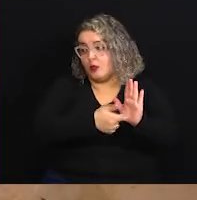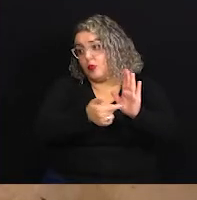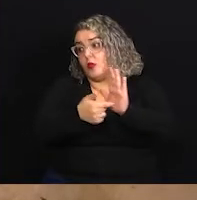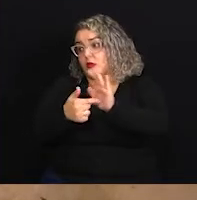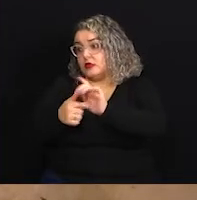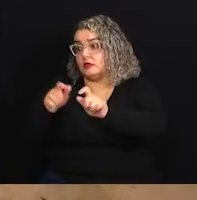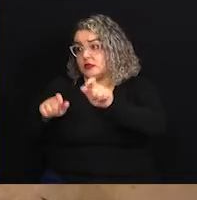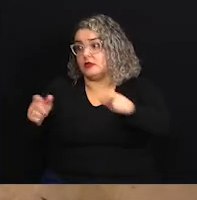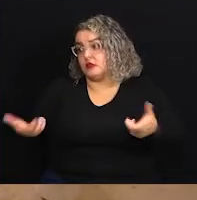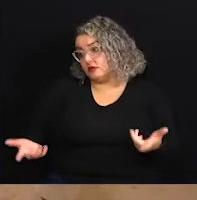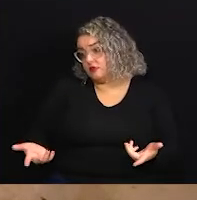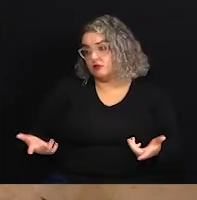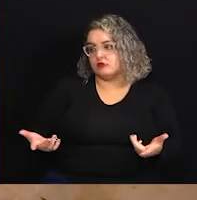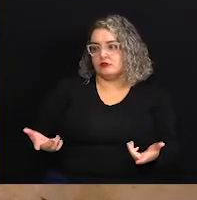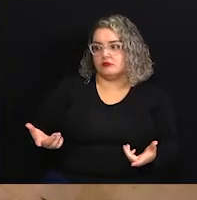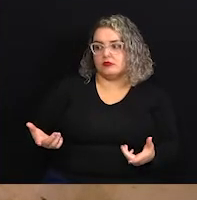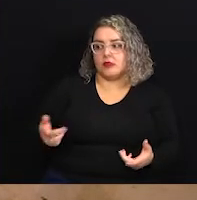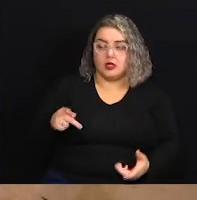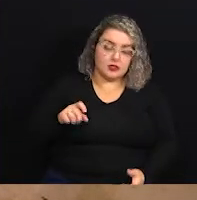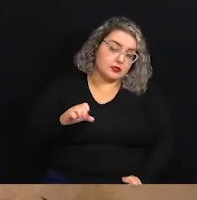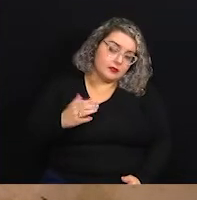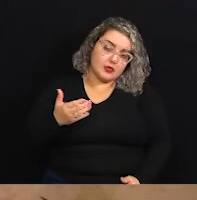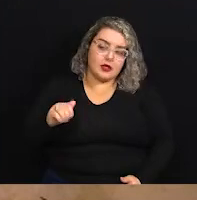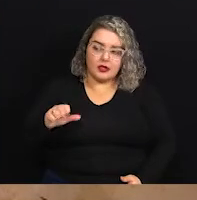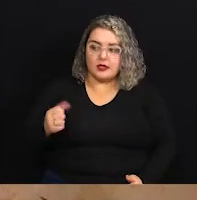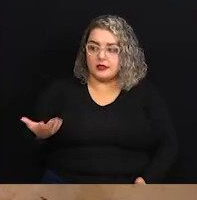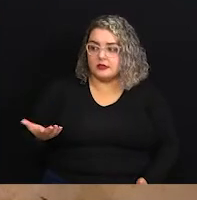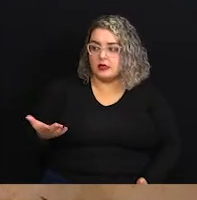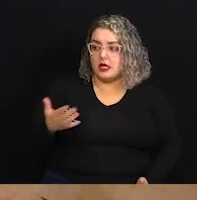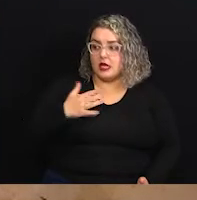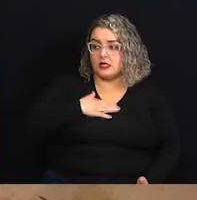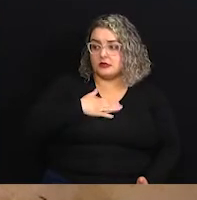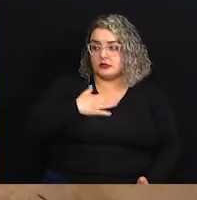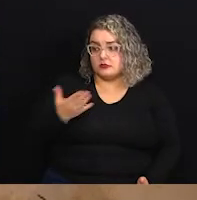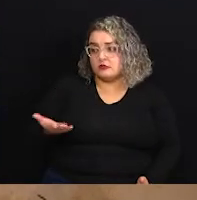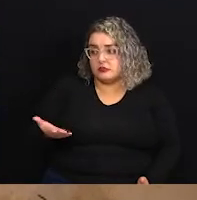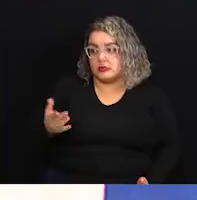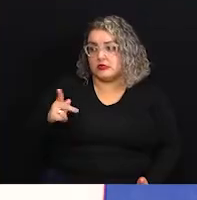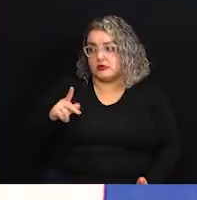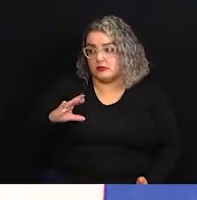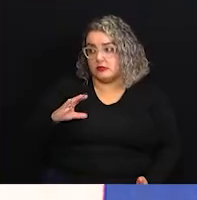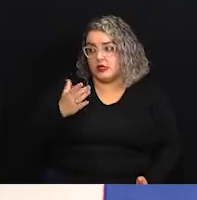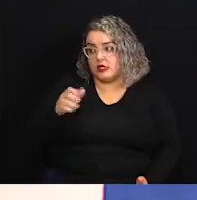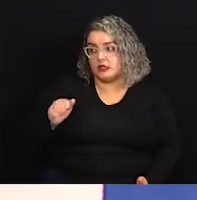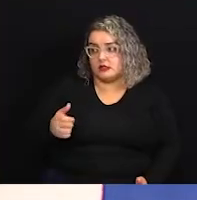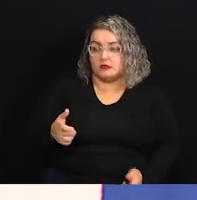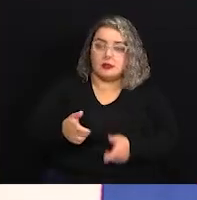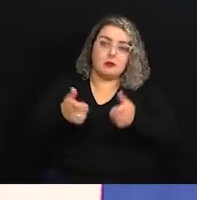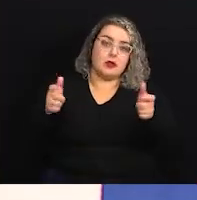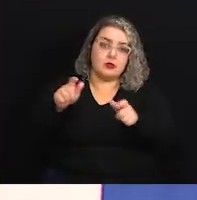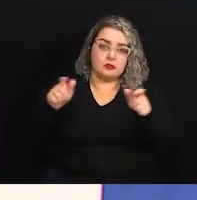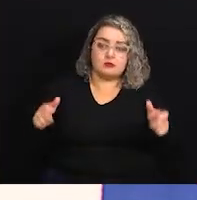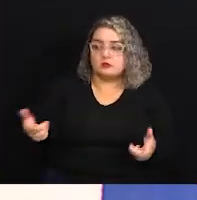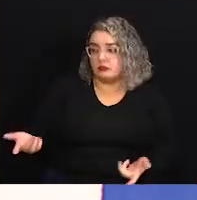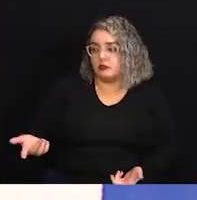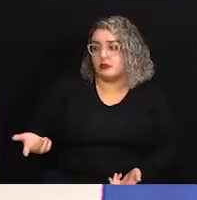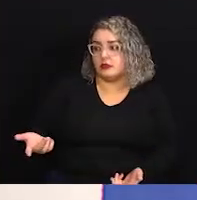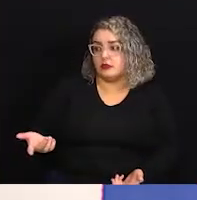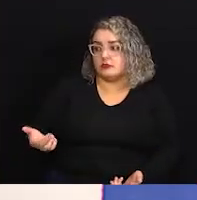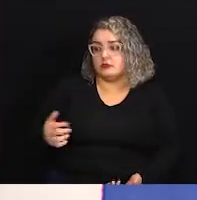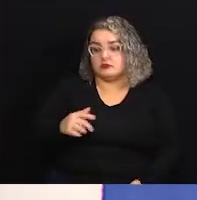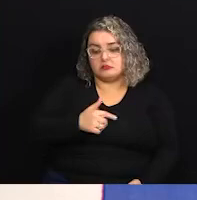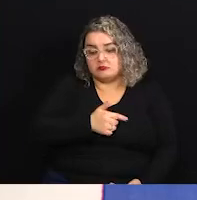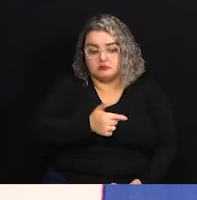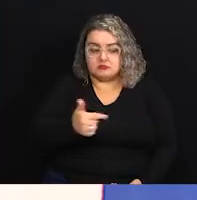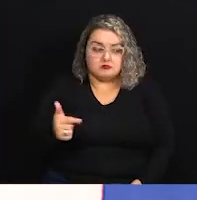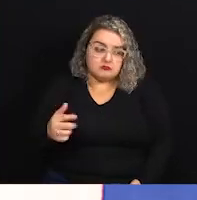pessoas as peças. Porque minhas peças, para a grande maioria das pessoas, são coisas